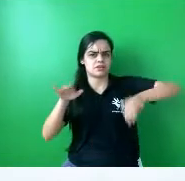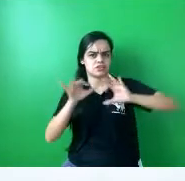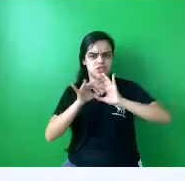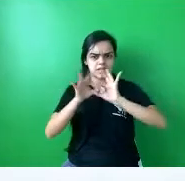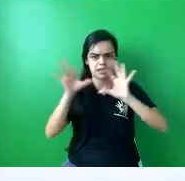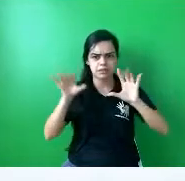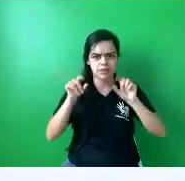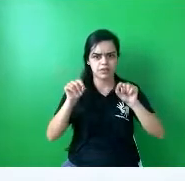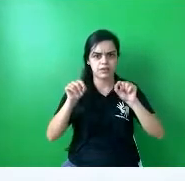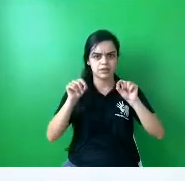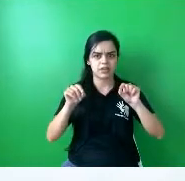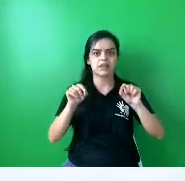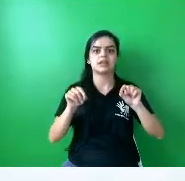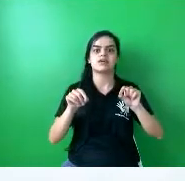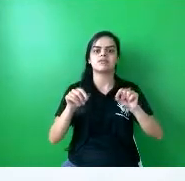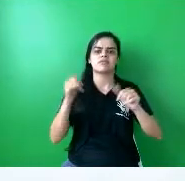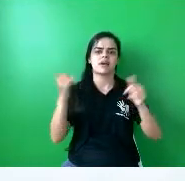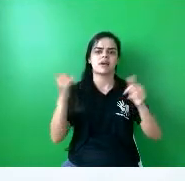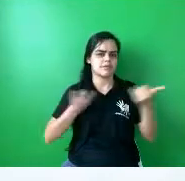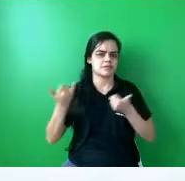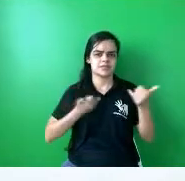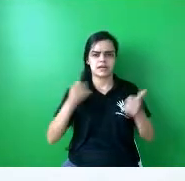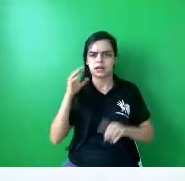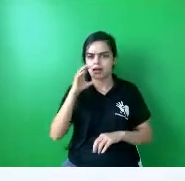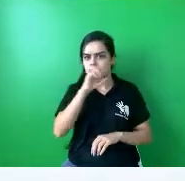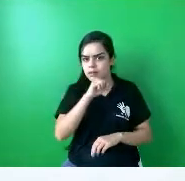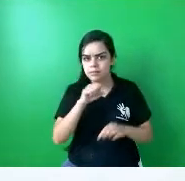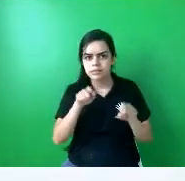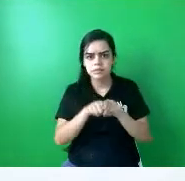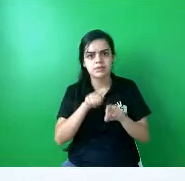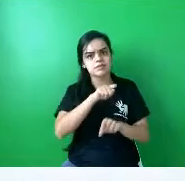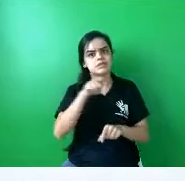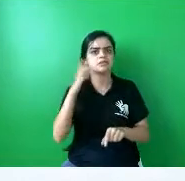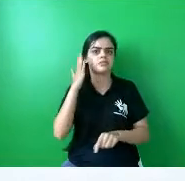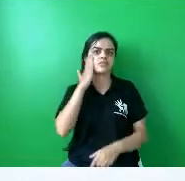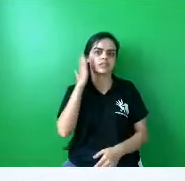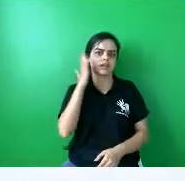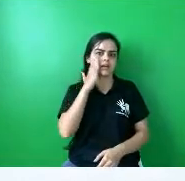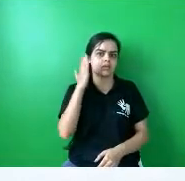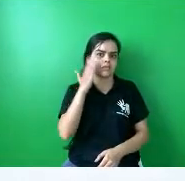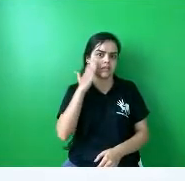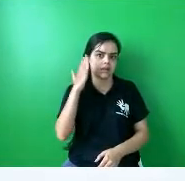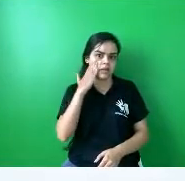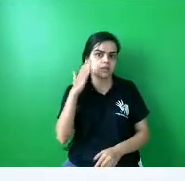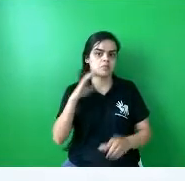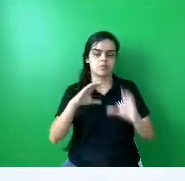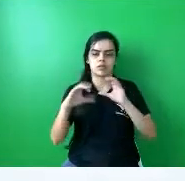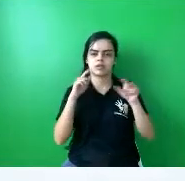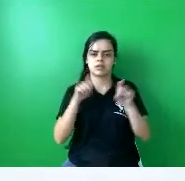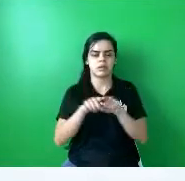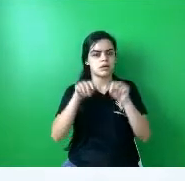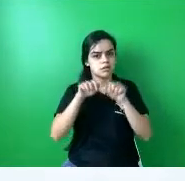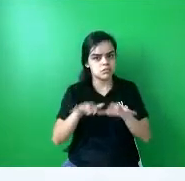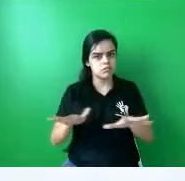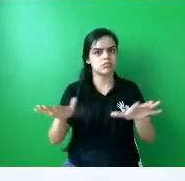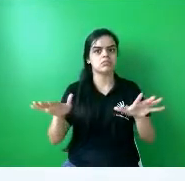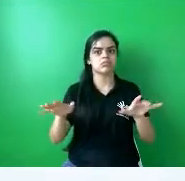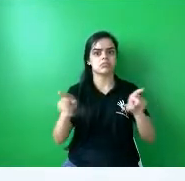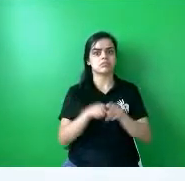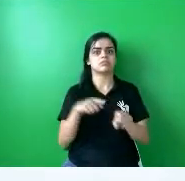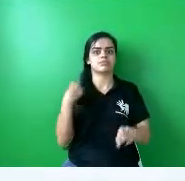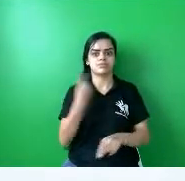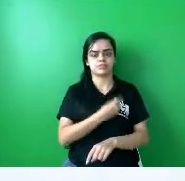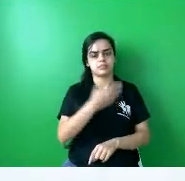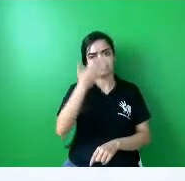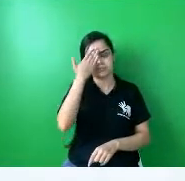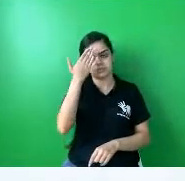alguma coisa, o William vai nos avisar aqui rapidamente e vocês já vão saber pelos nossos meios de comunicação. Porque o que nós mais